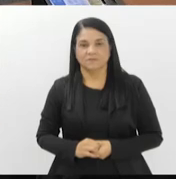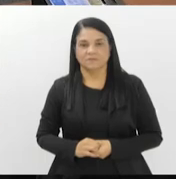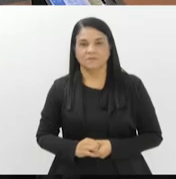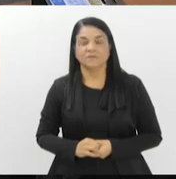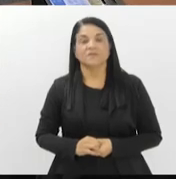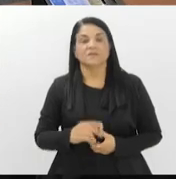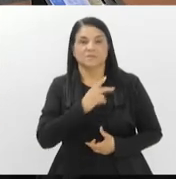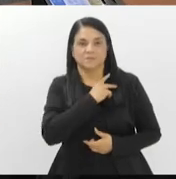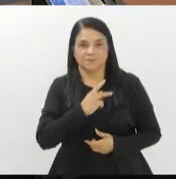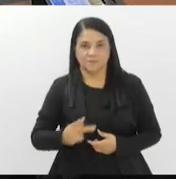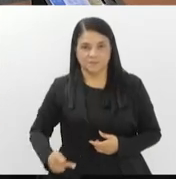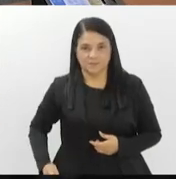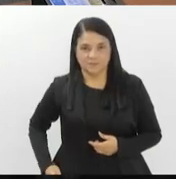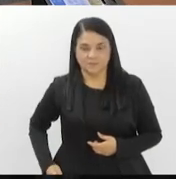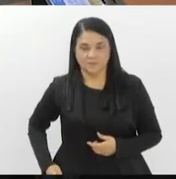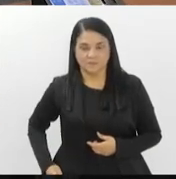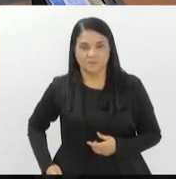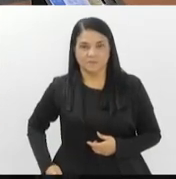Senhora presidente,